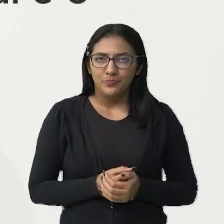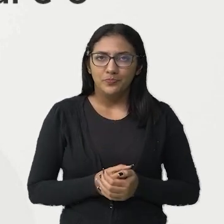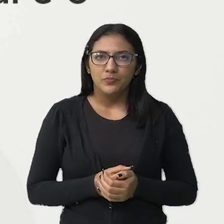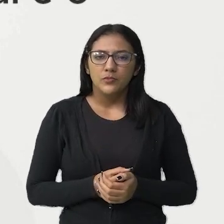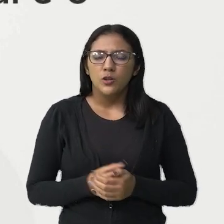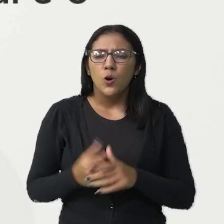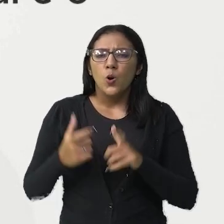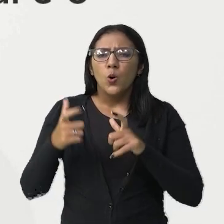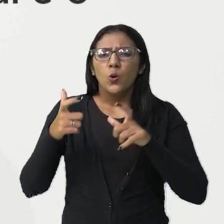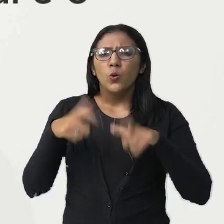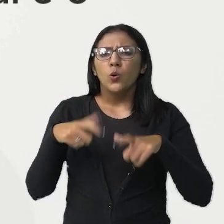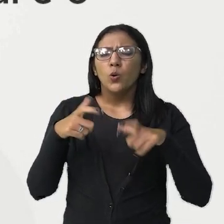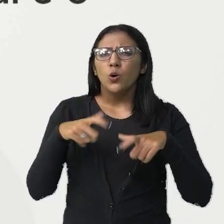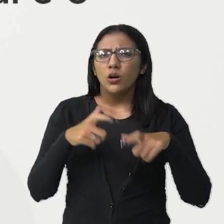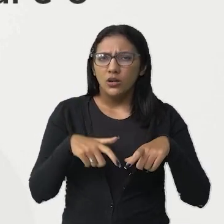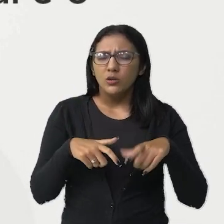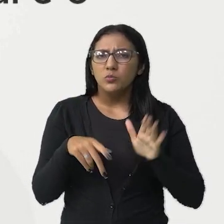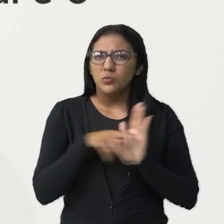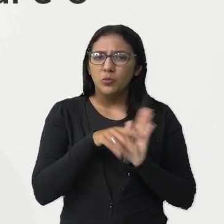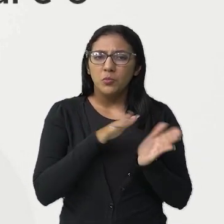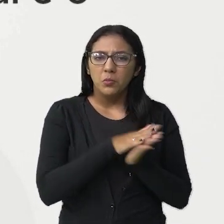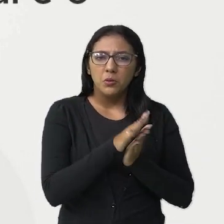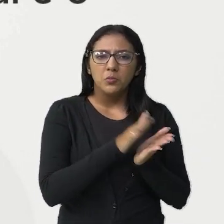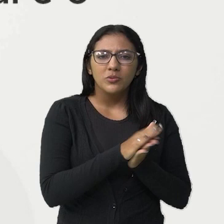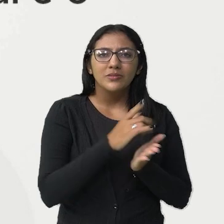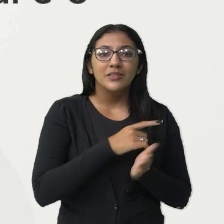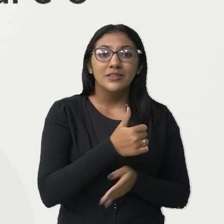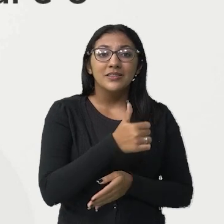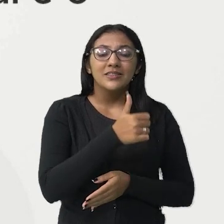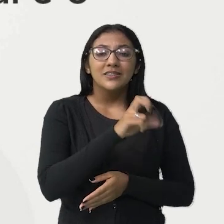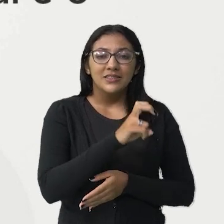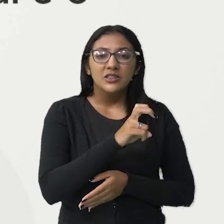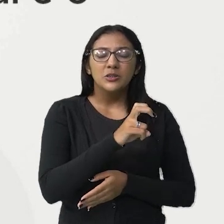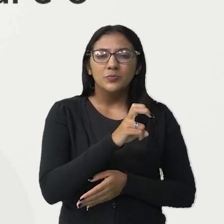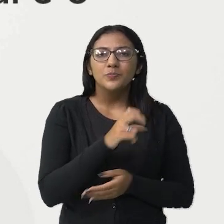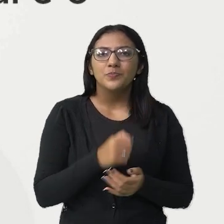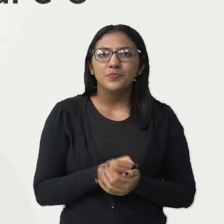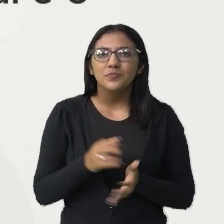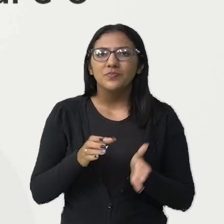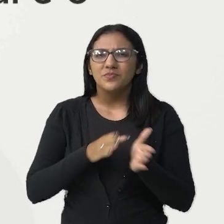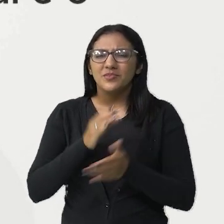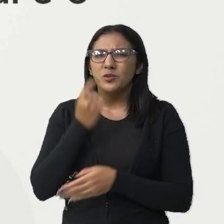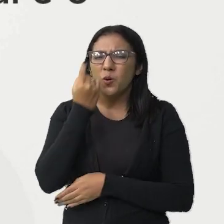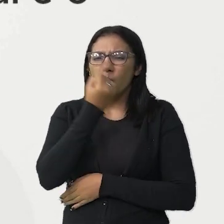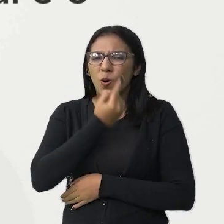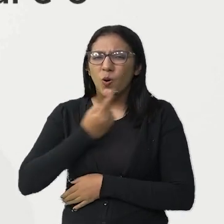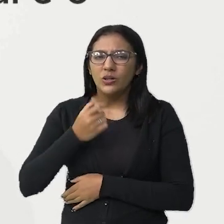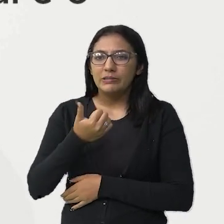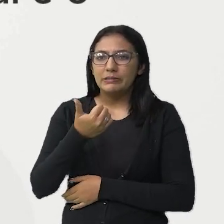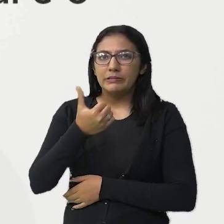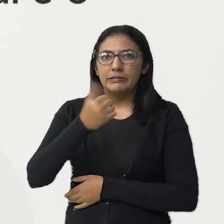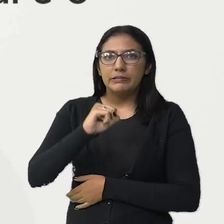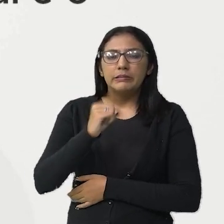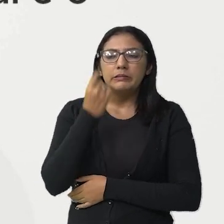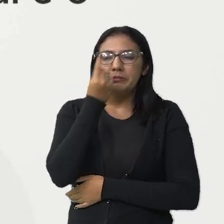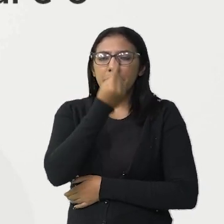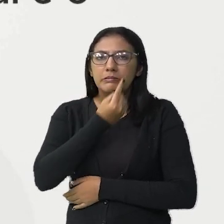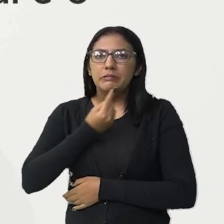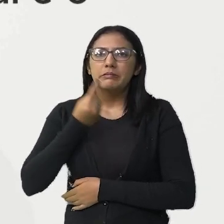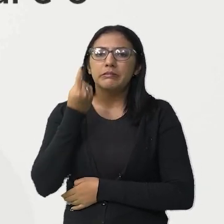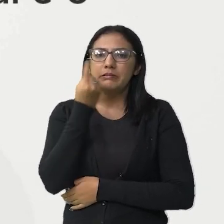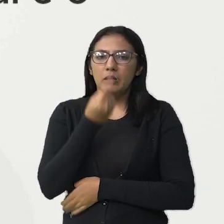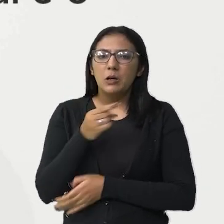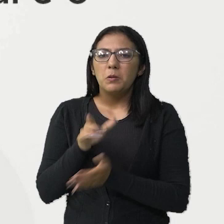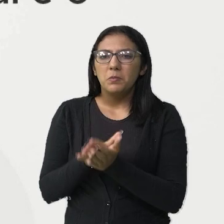dispunha de 15 impressoras, que demoraram 18 horas para imprimir todas as provas.